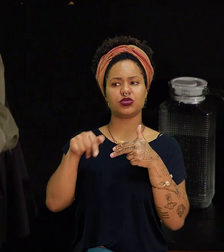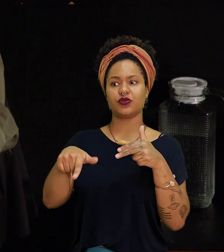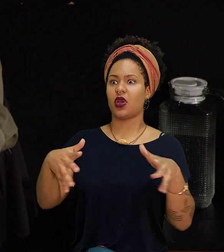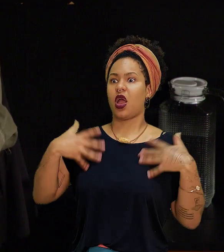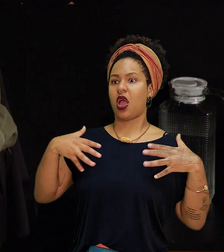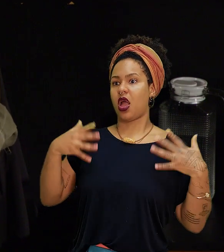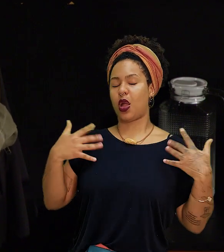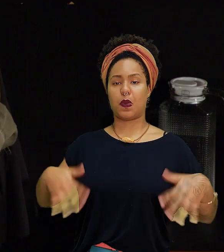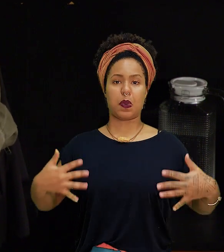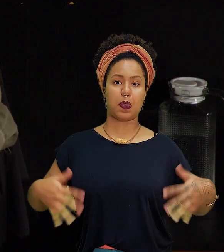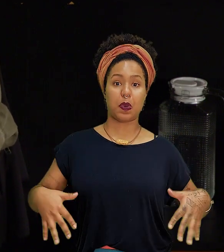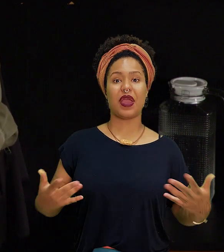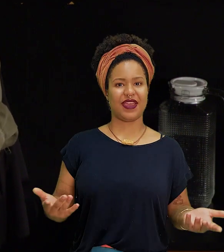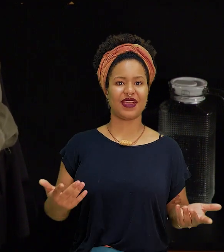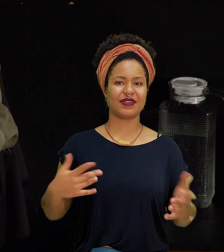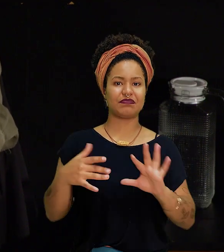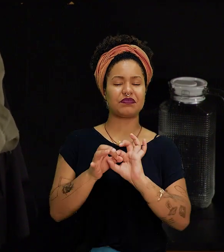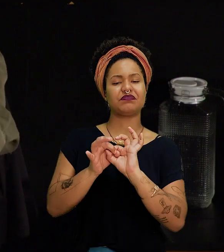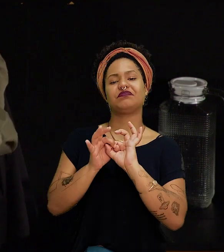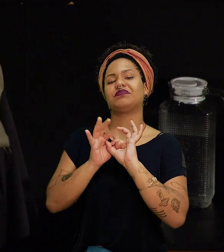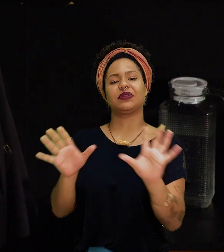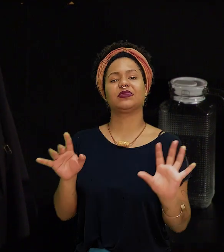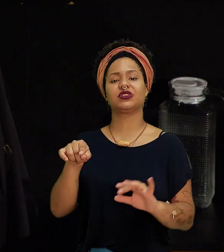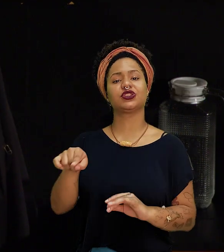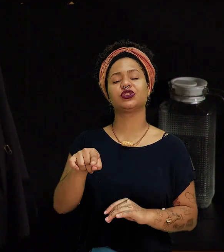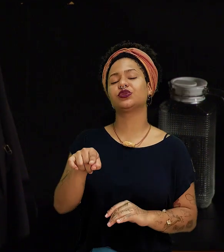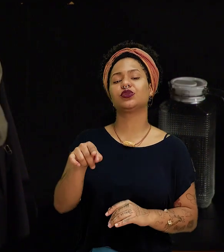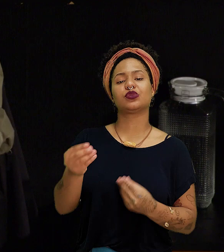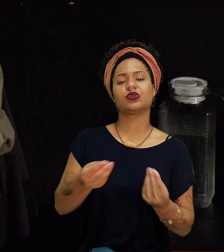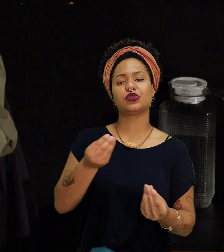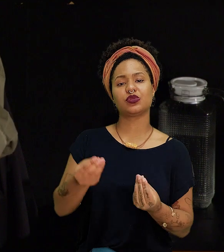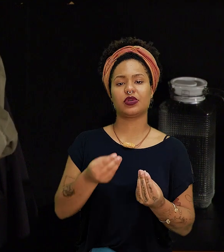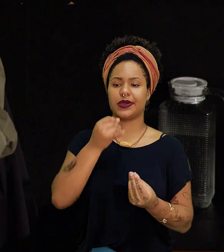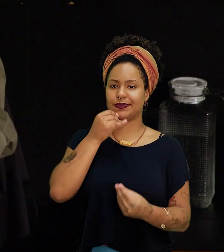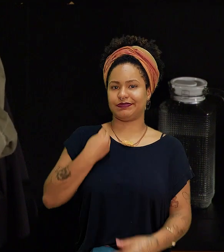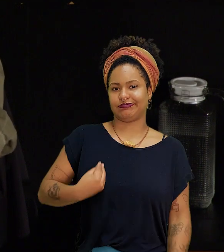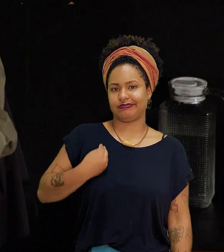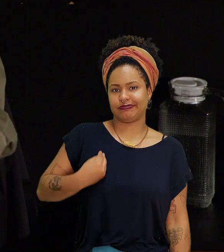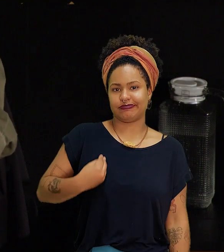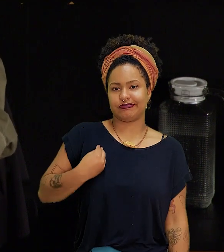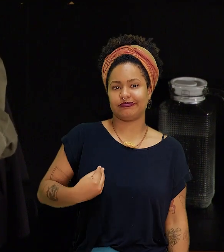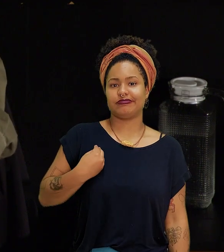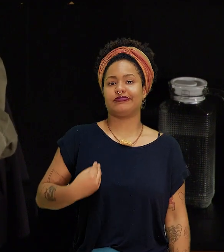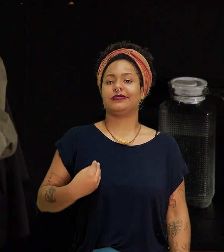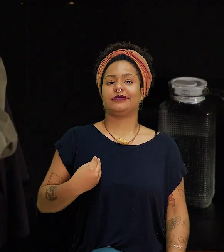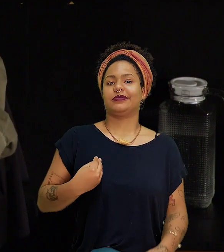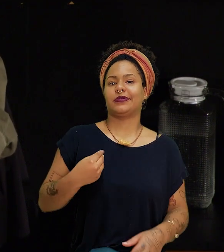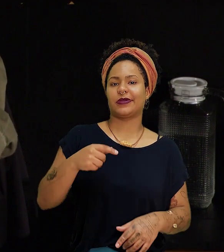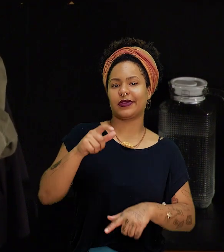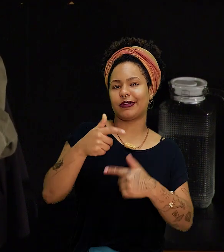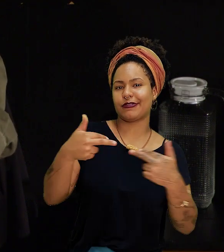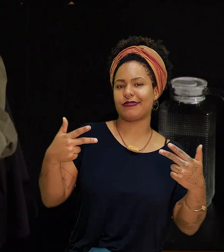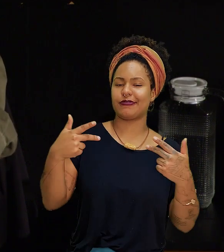de euforia, né? Permitindo que a presença dos